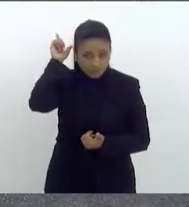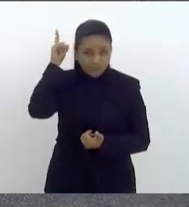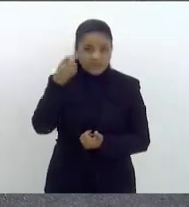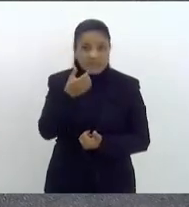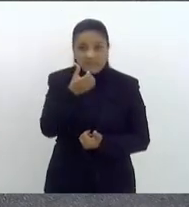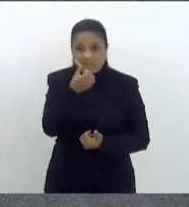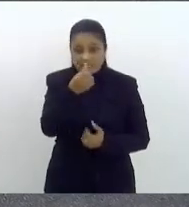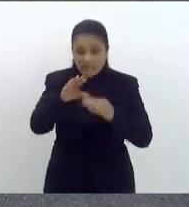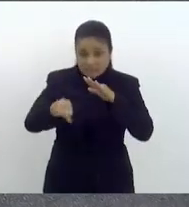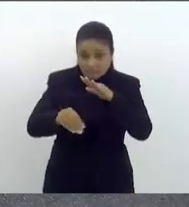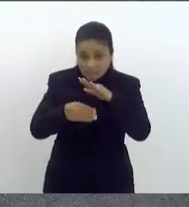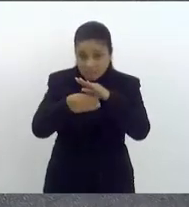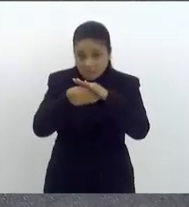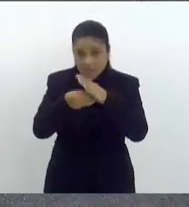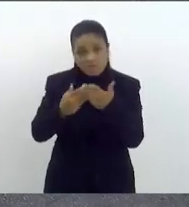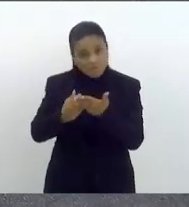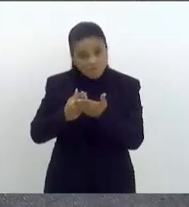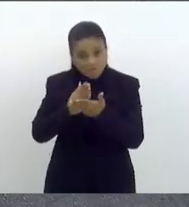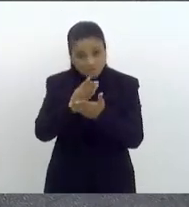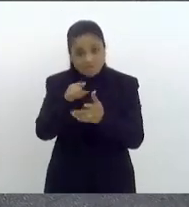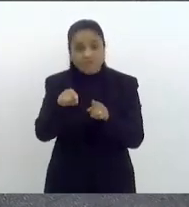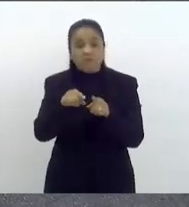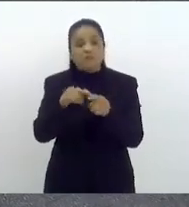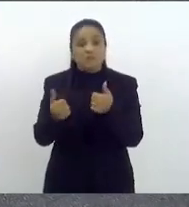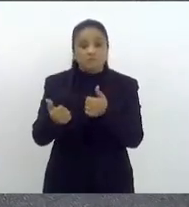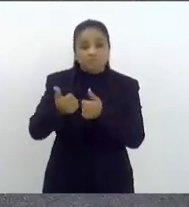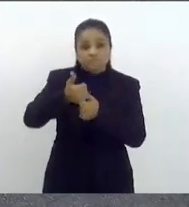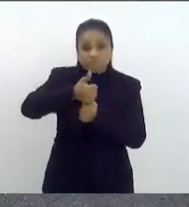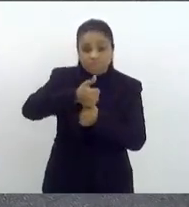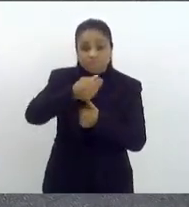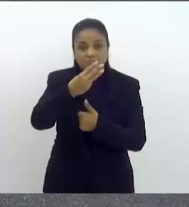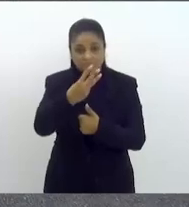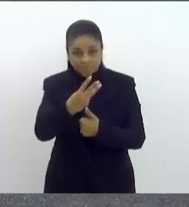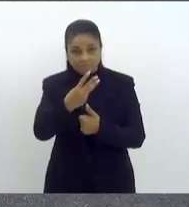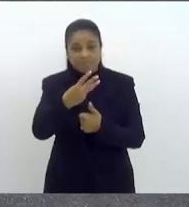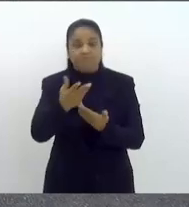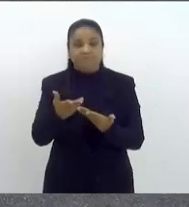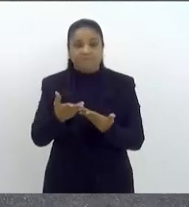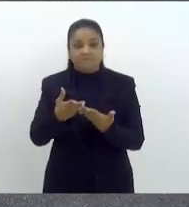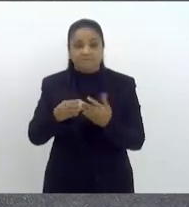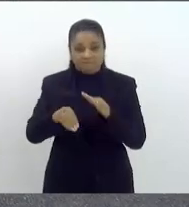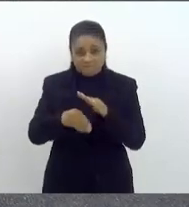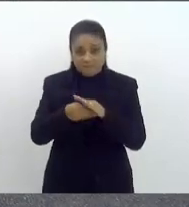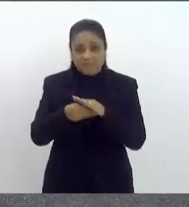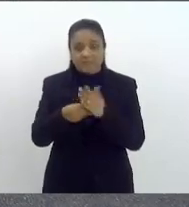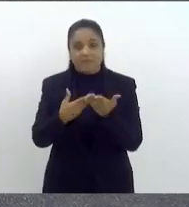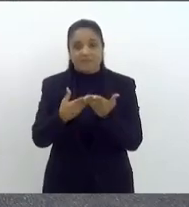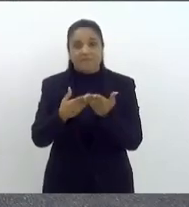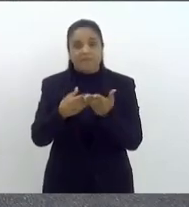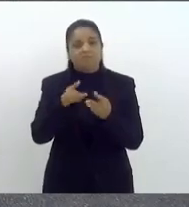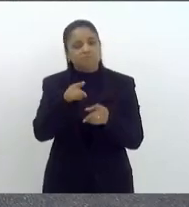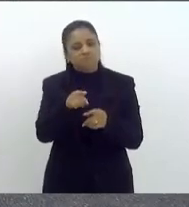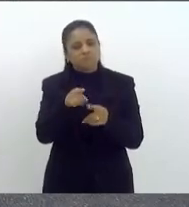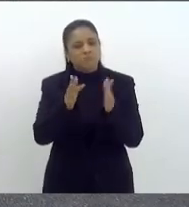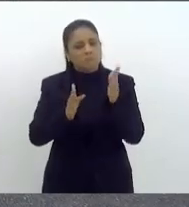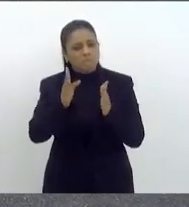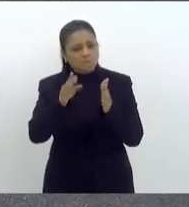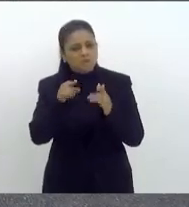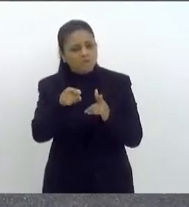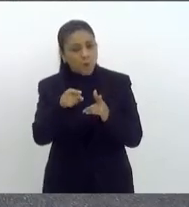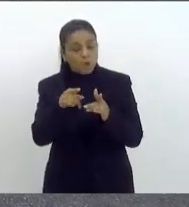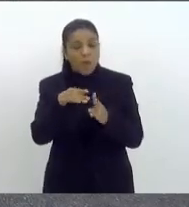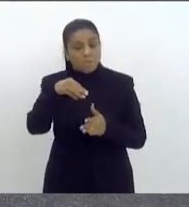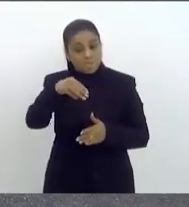deu favorável com emendas concluindo substitutivo e vossa excelência na época até falou isso não é maconha